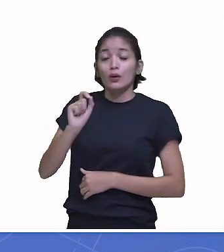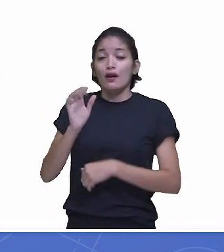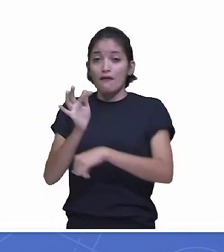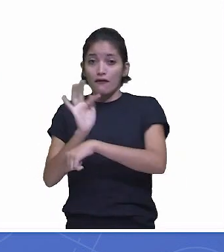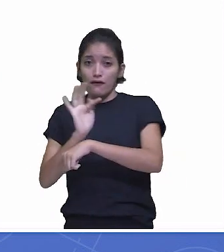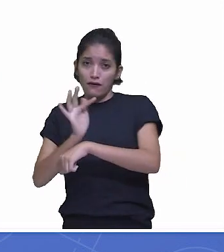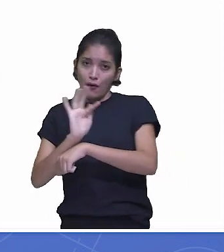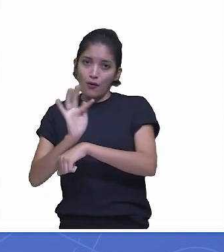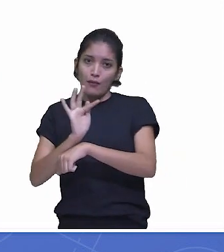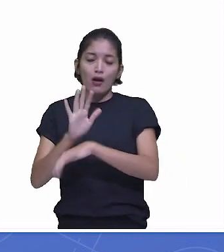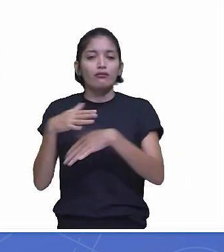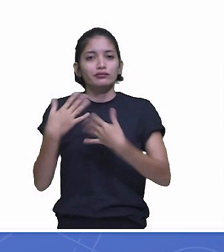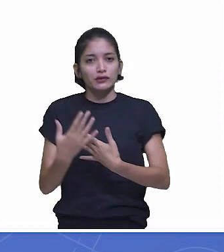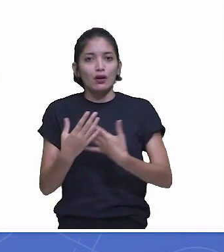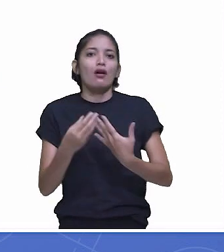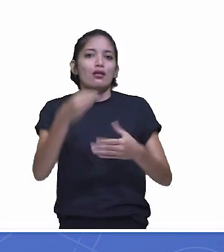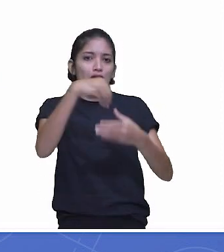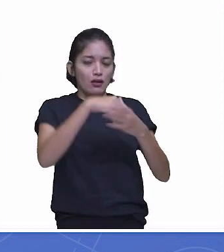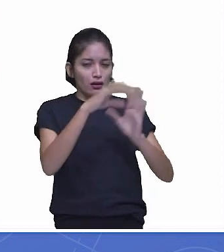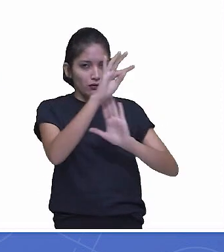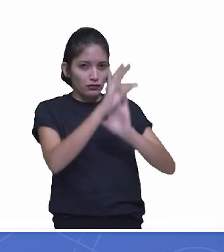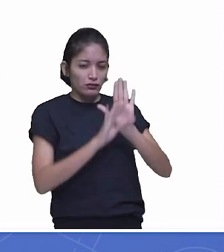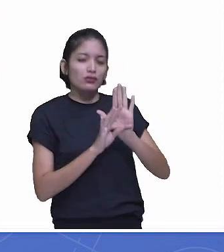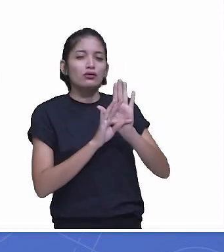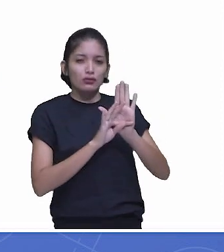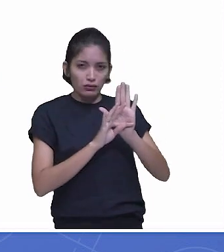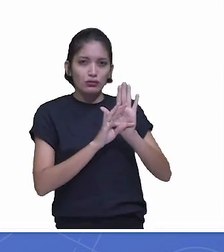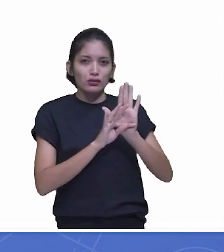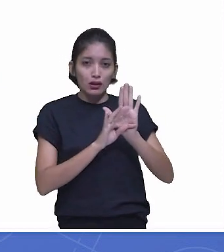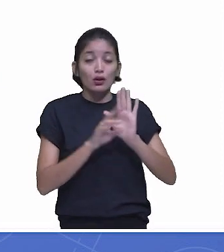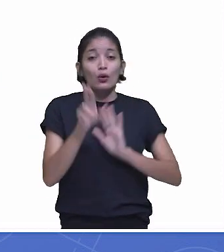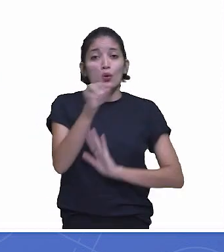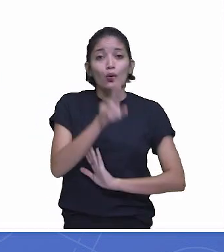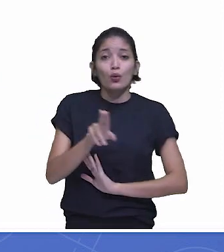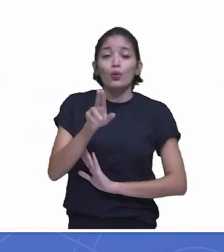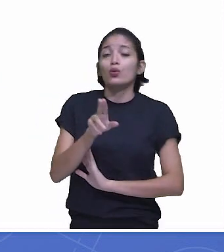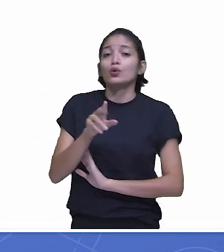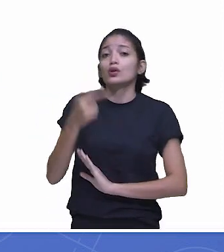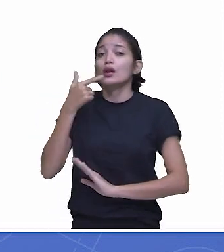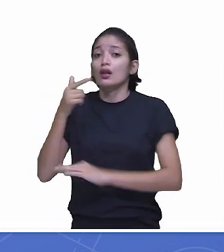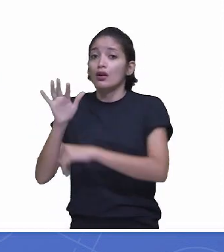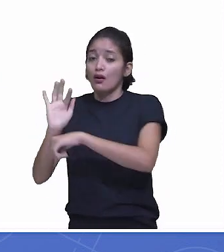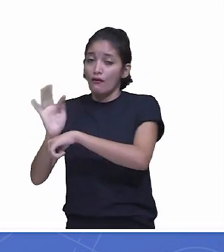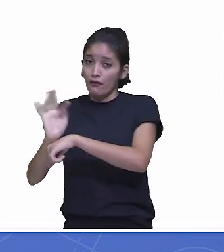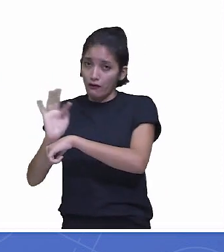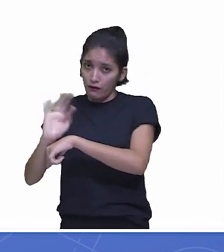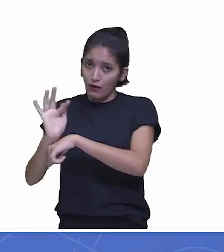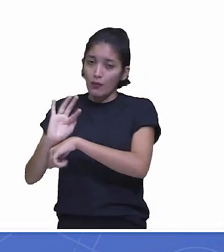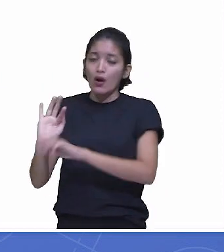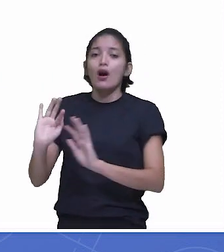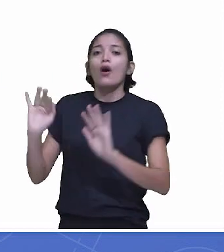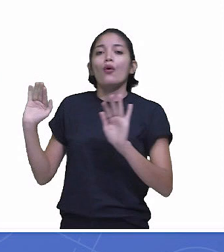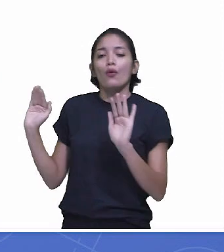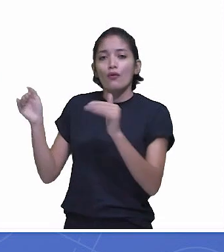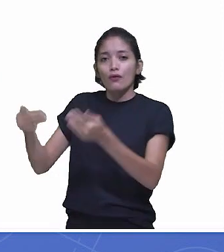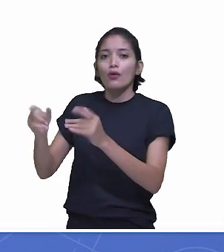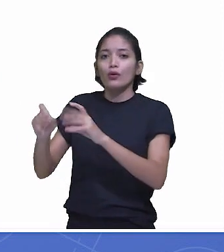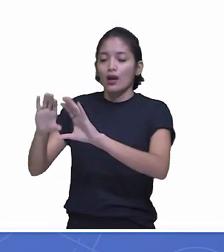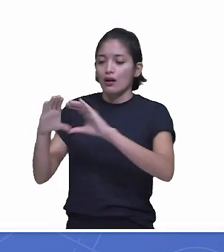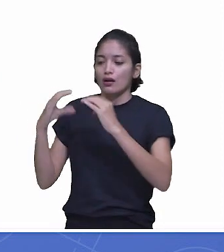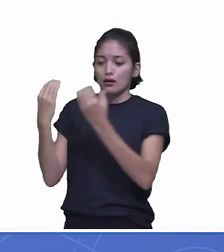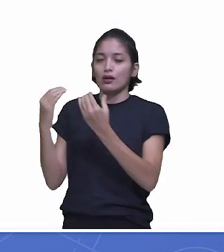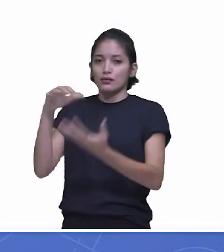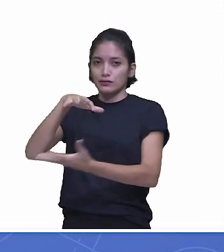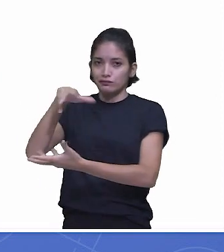Então, percebam que no texto, nesta petição, faz-se uso da linguagem formal, sendo direcionada ao Congresso Nacional.